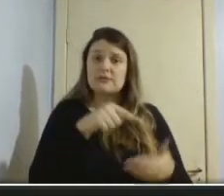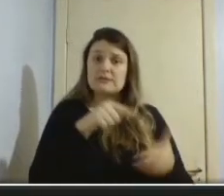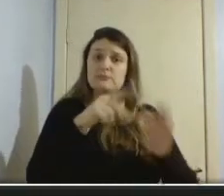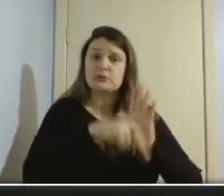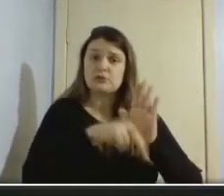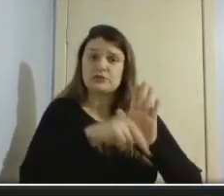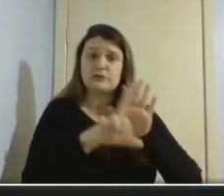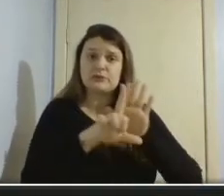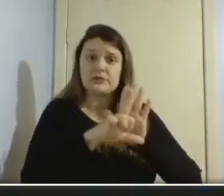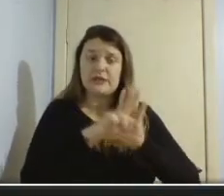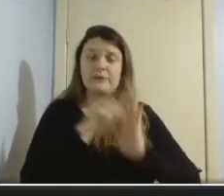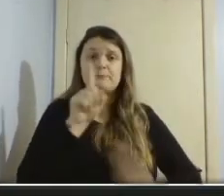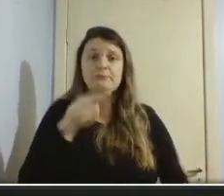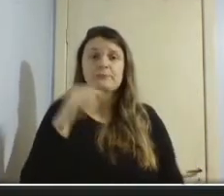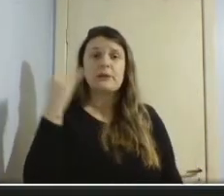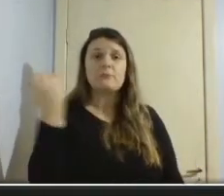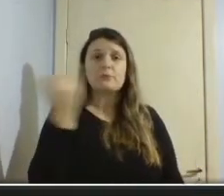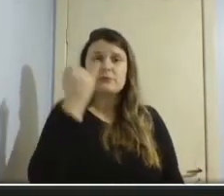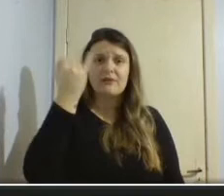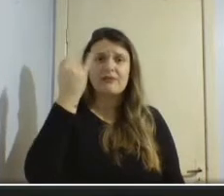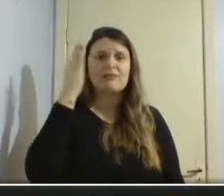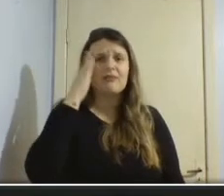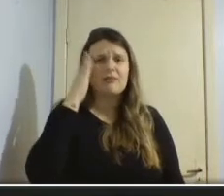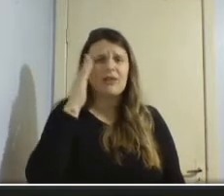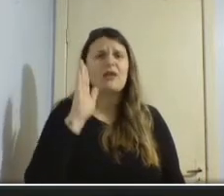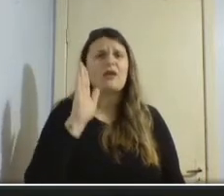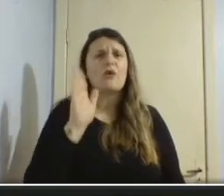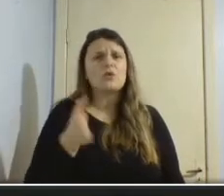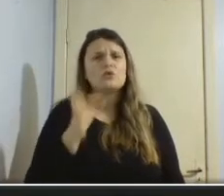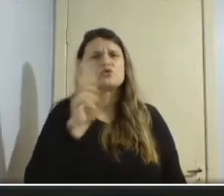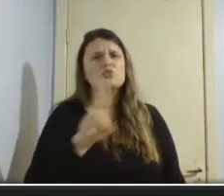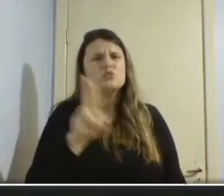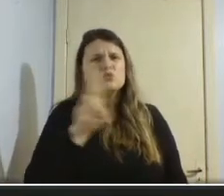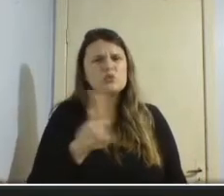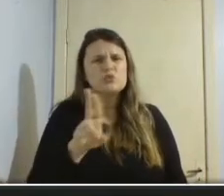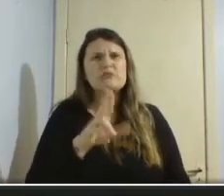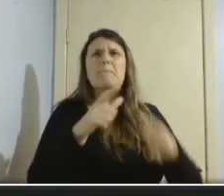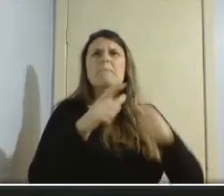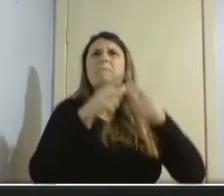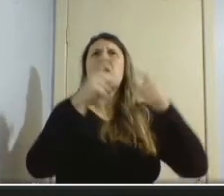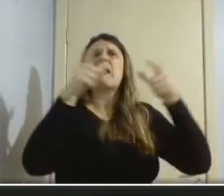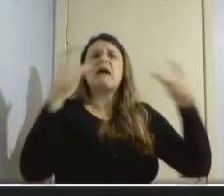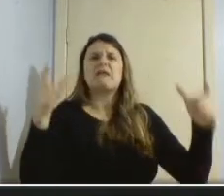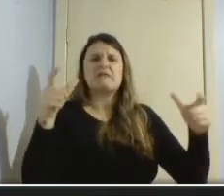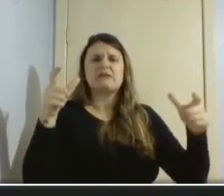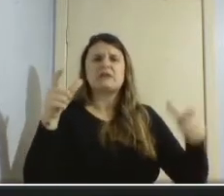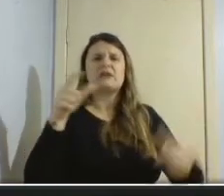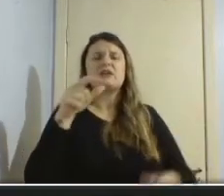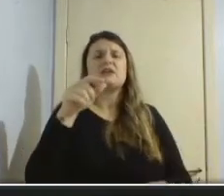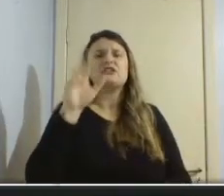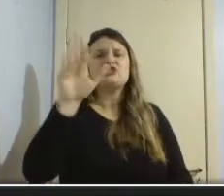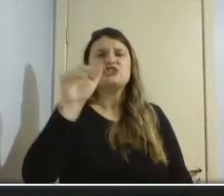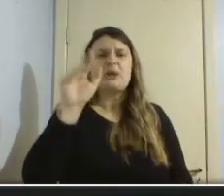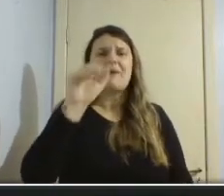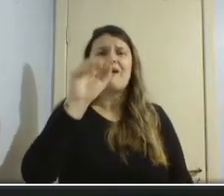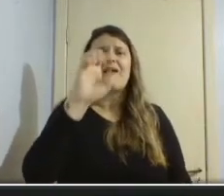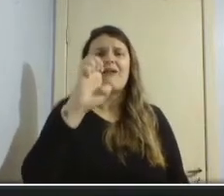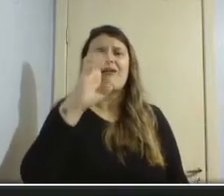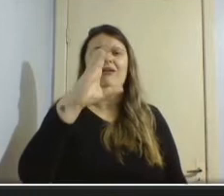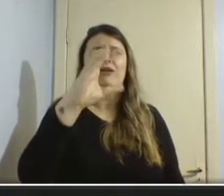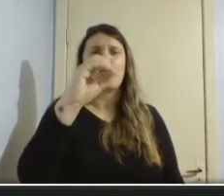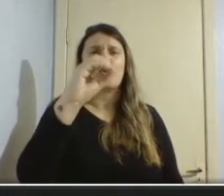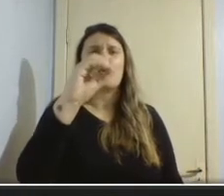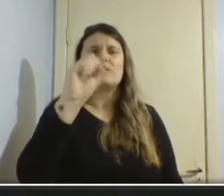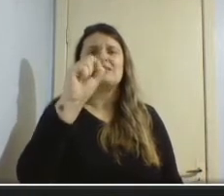um termo que se usa muito hoje no Brasil e no mundo, que são os ecossistemas de empreendedorismo e